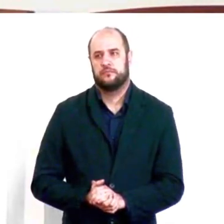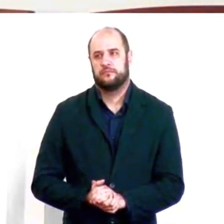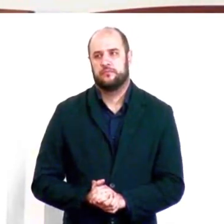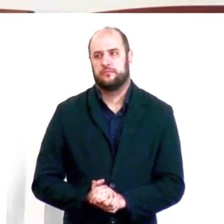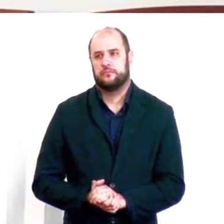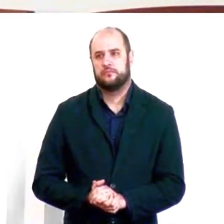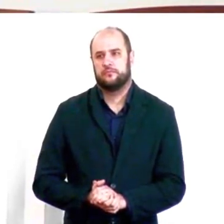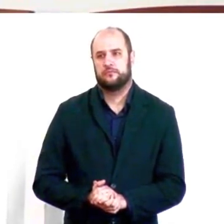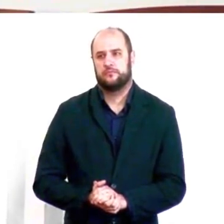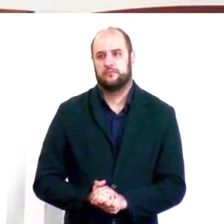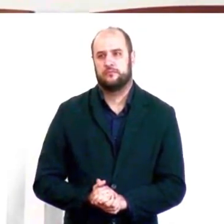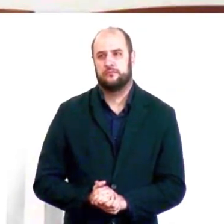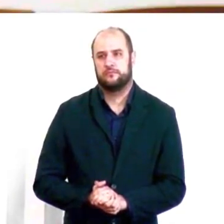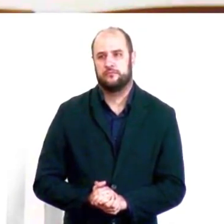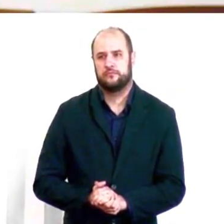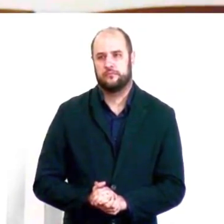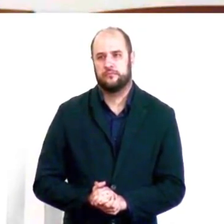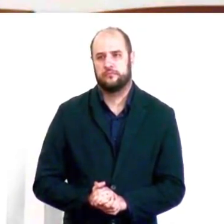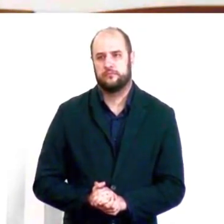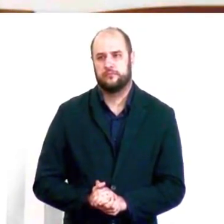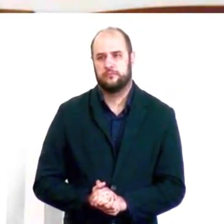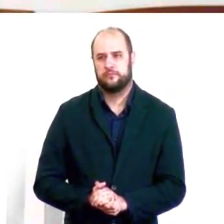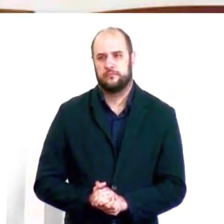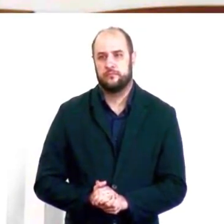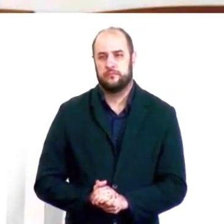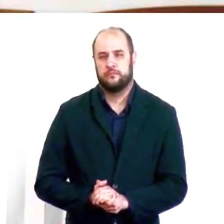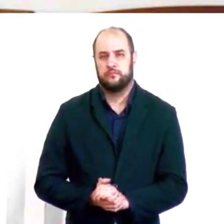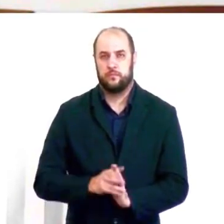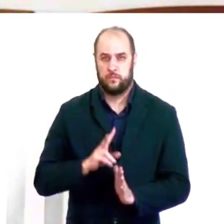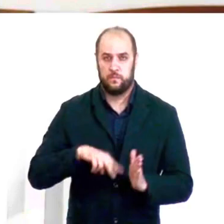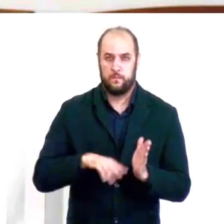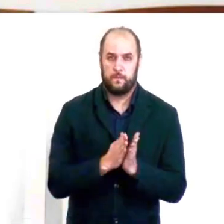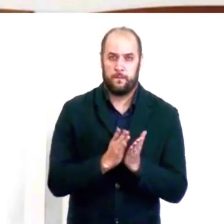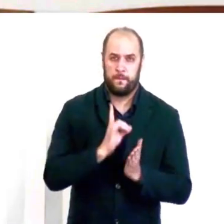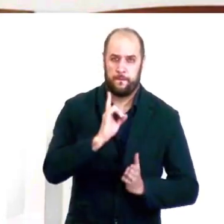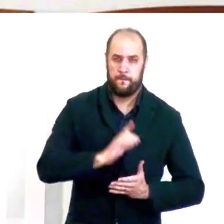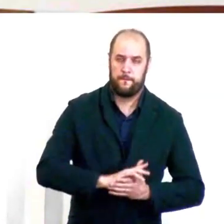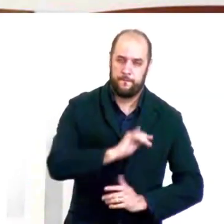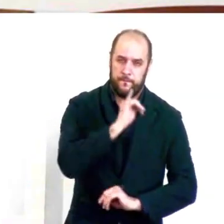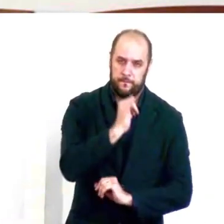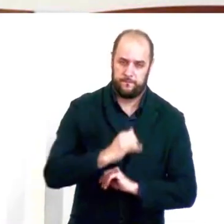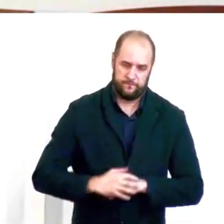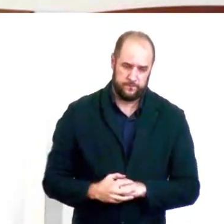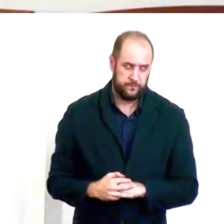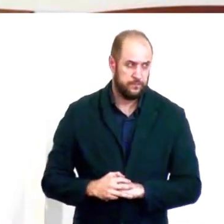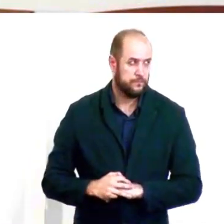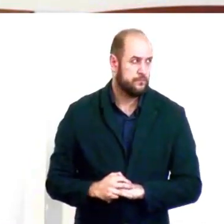vai ser bom. O texto nos diz o seguinte: